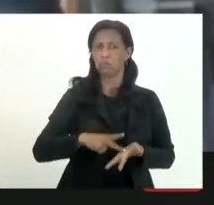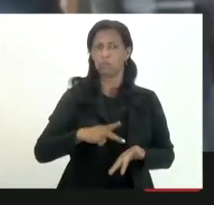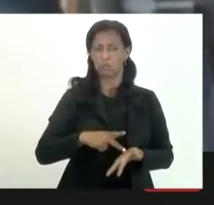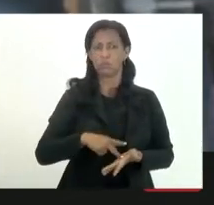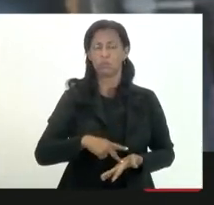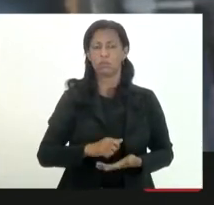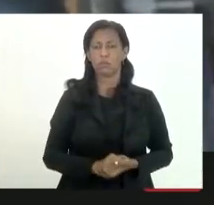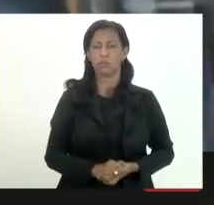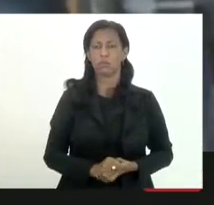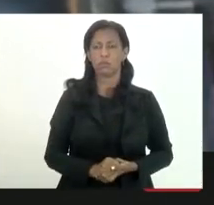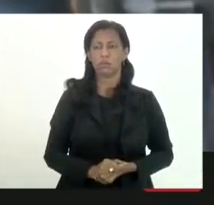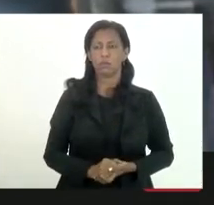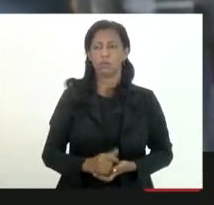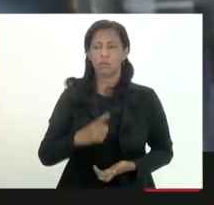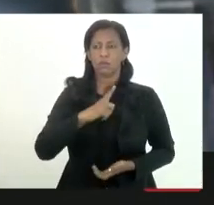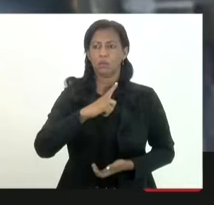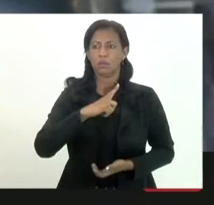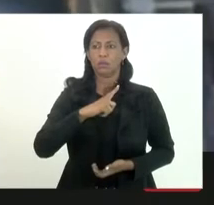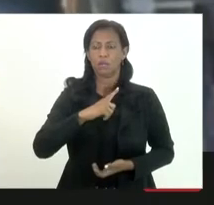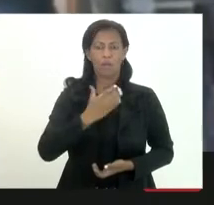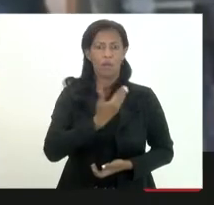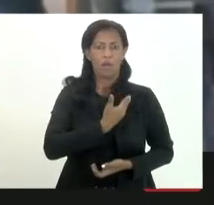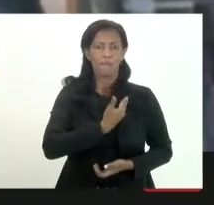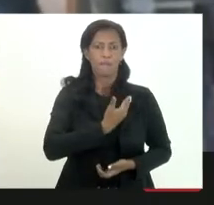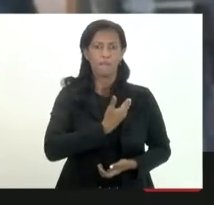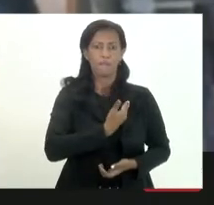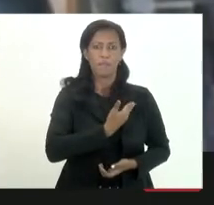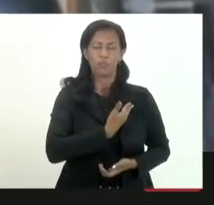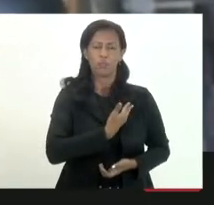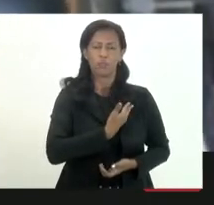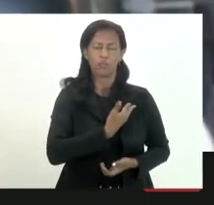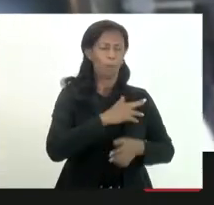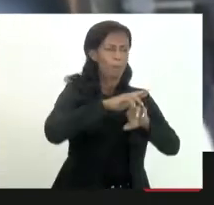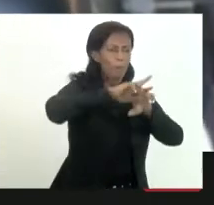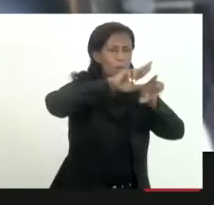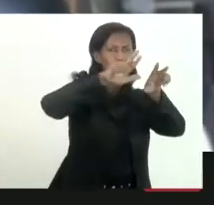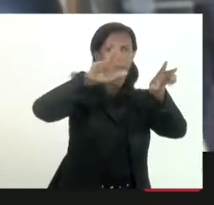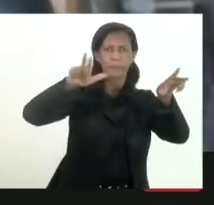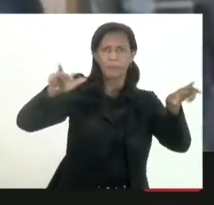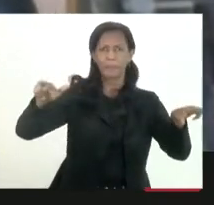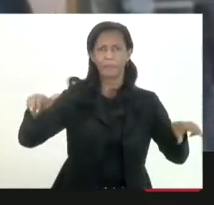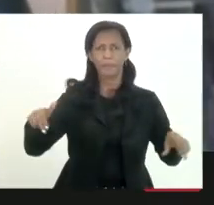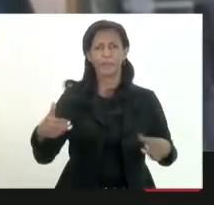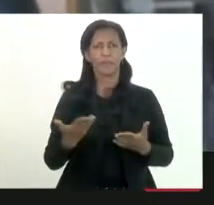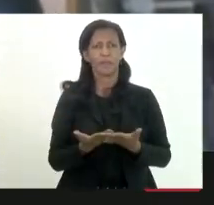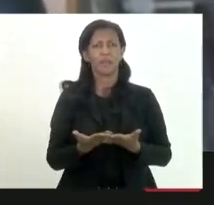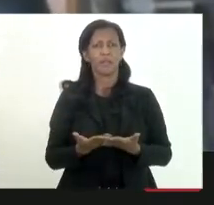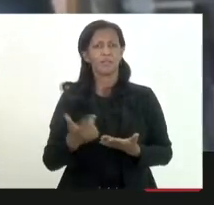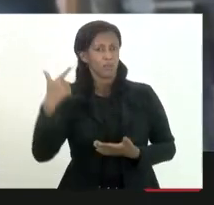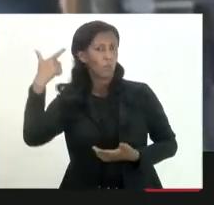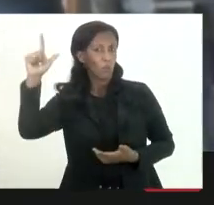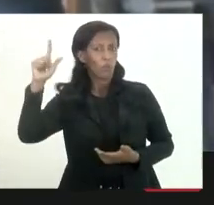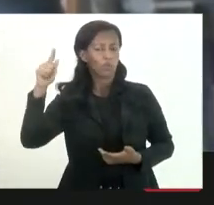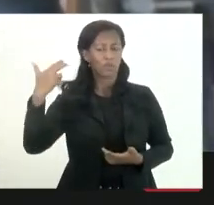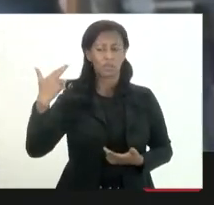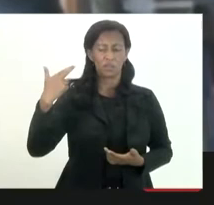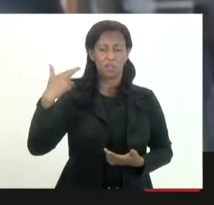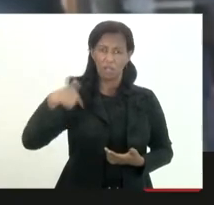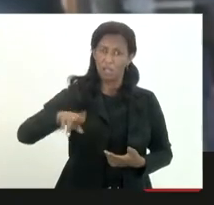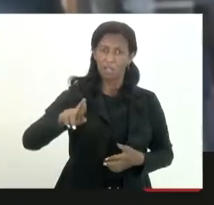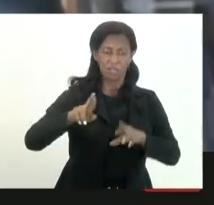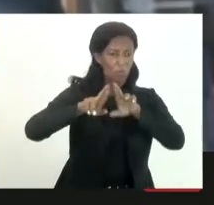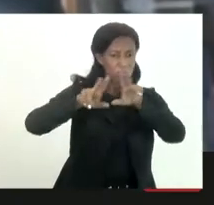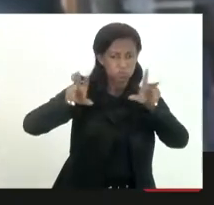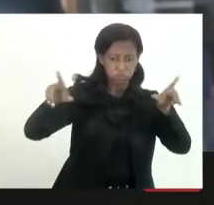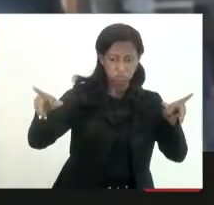que eu tenho amigos que são de outras religiões, e